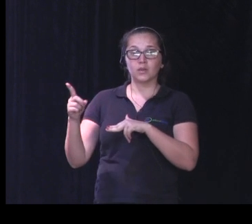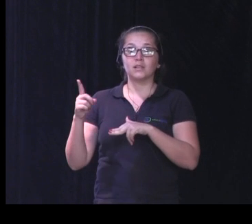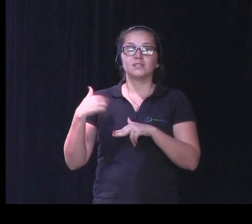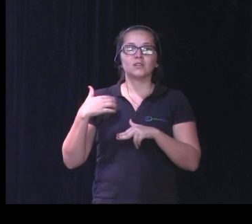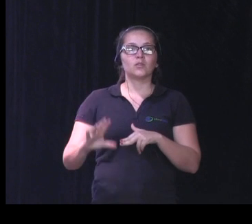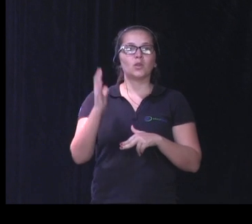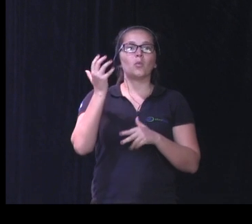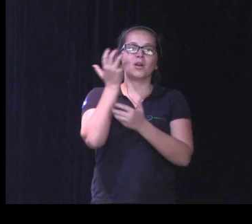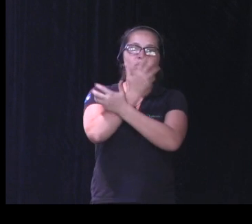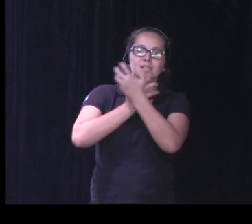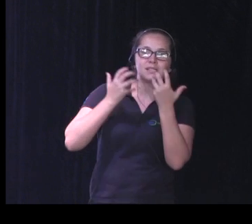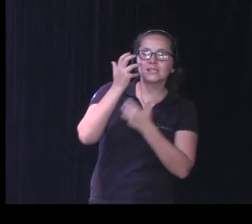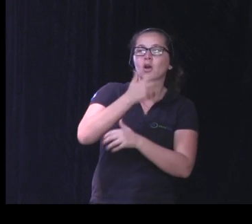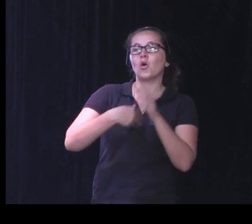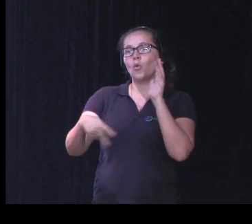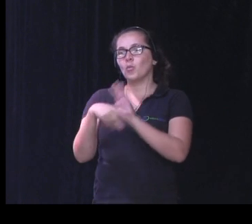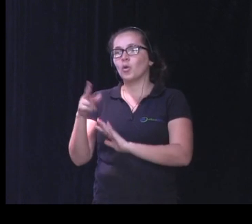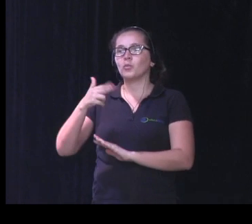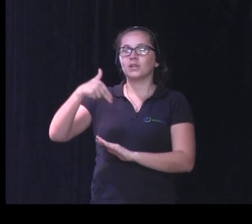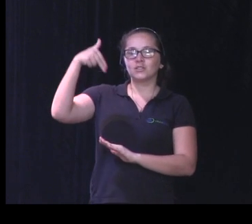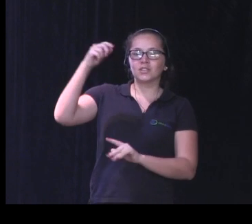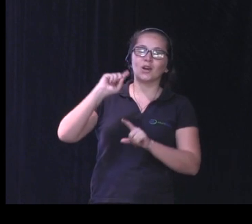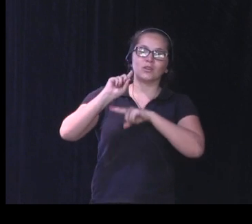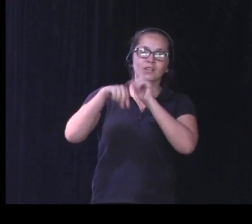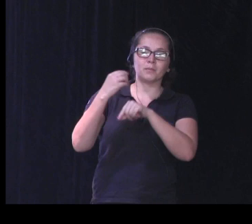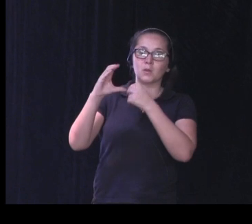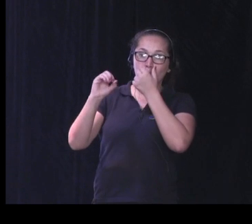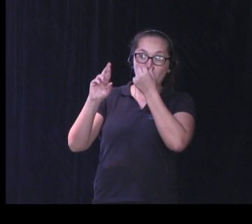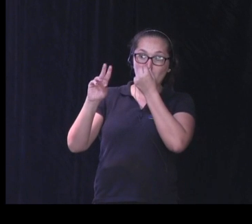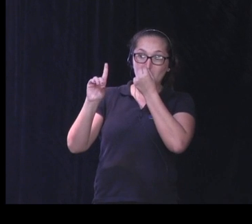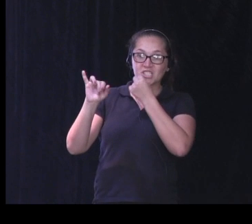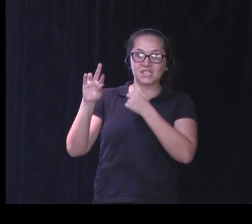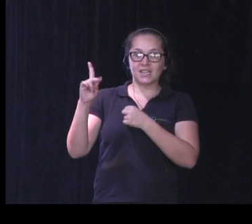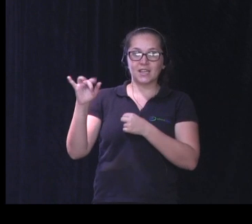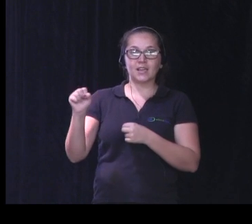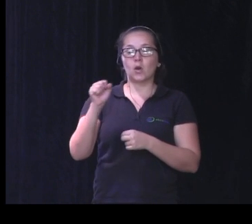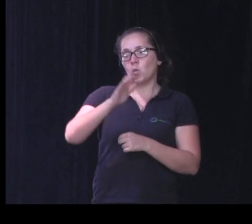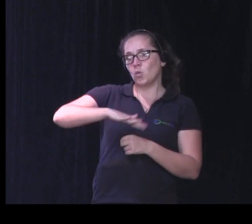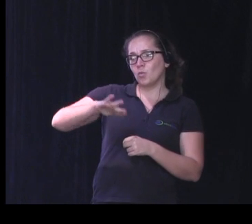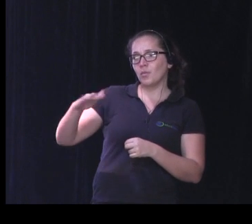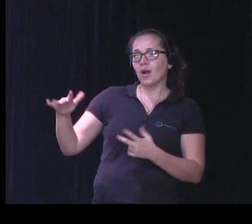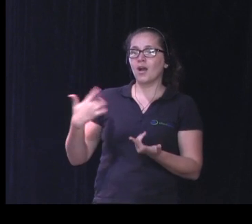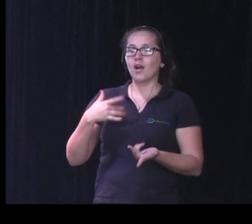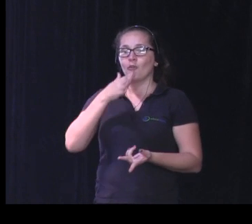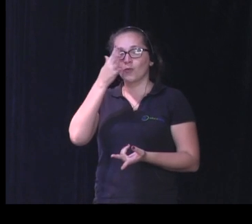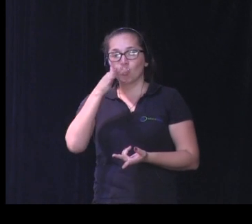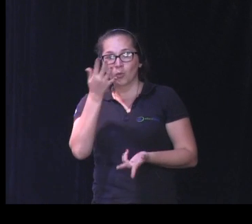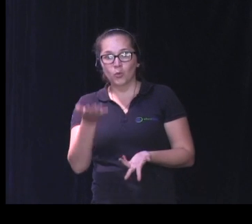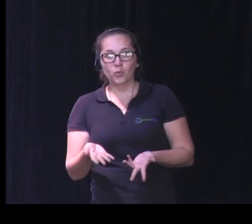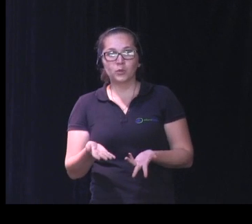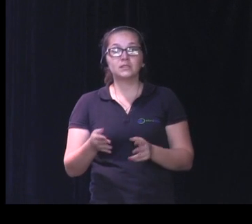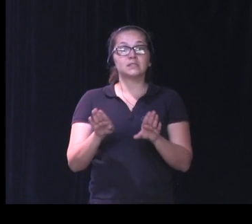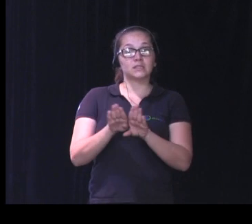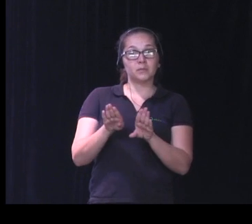Por isso eles inventam uma canção nacional, a cordilheira, o mar, as